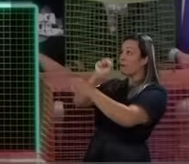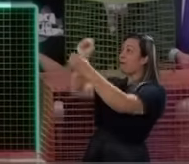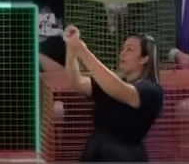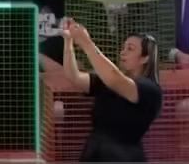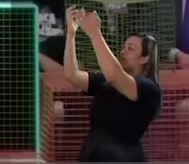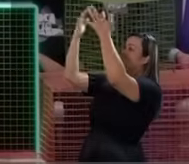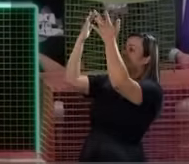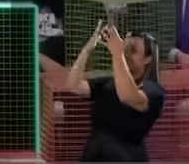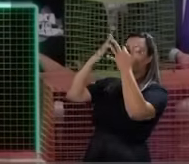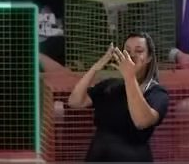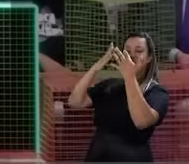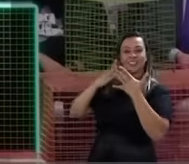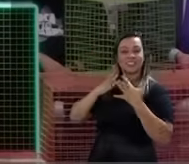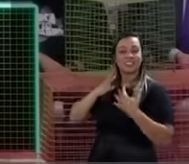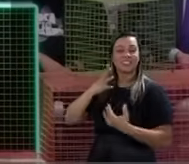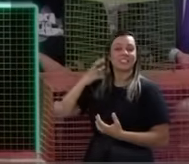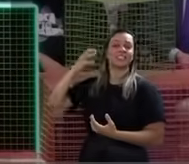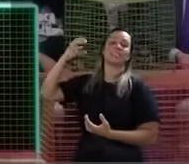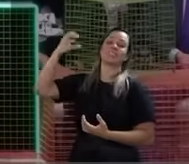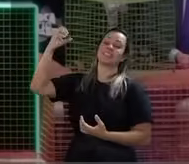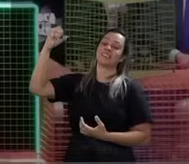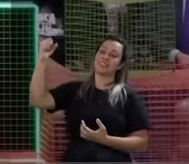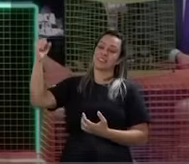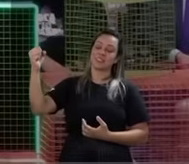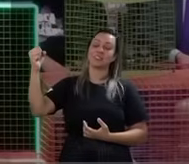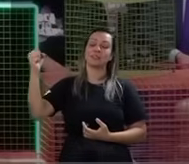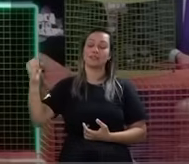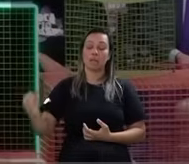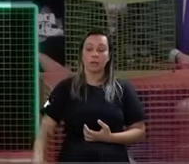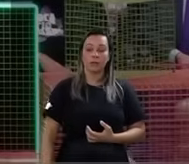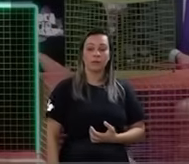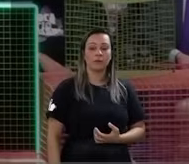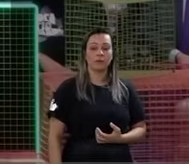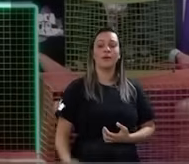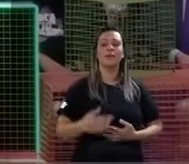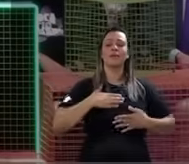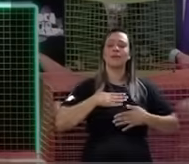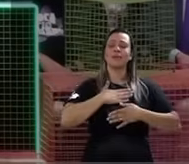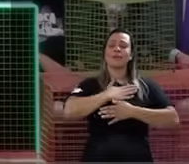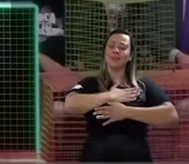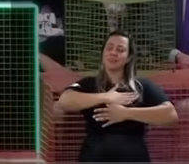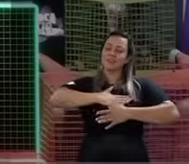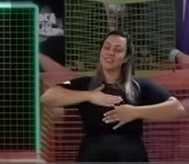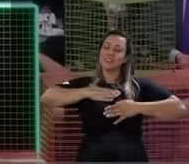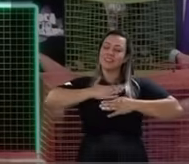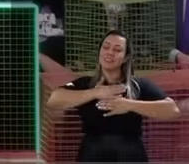Canta com autoridade.